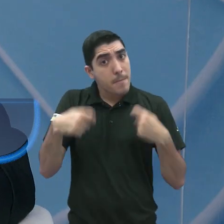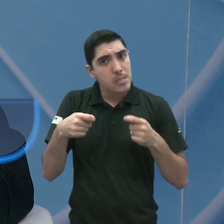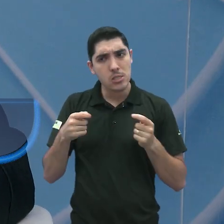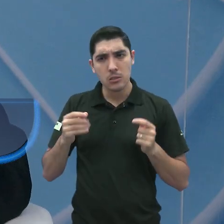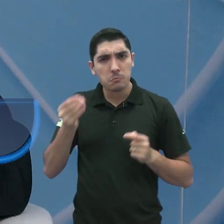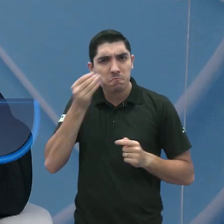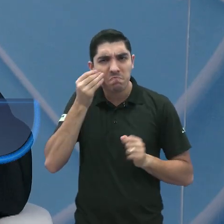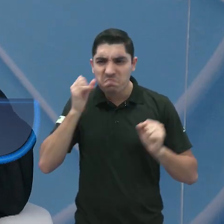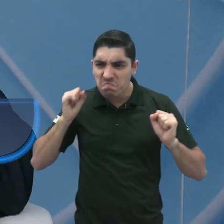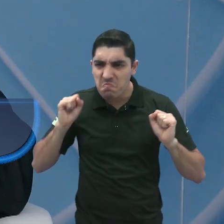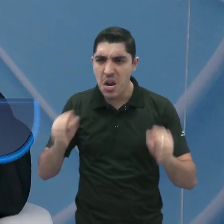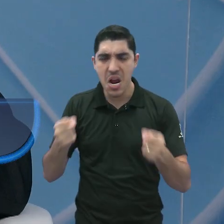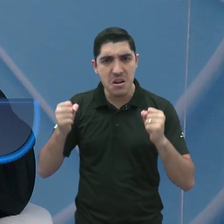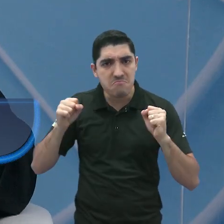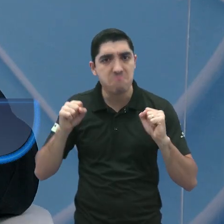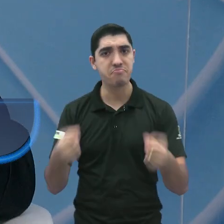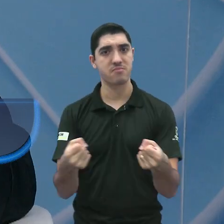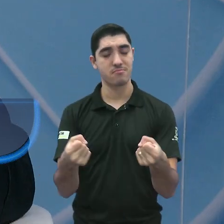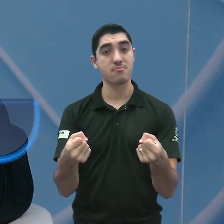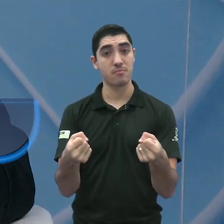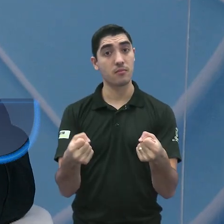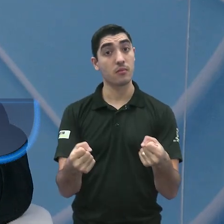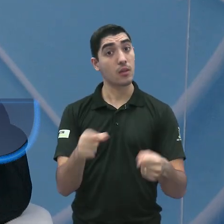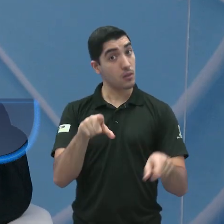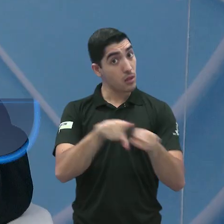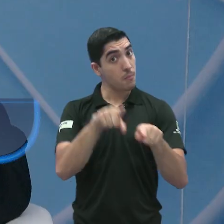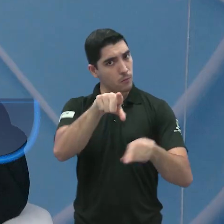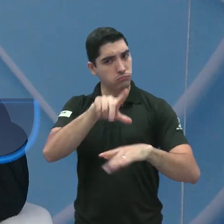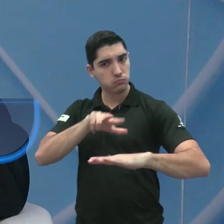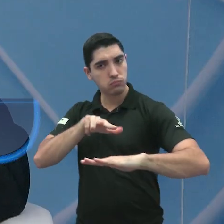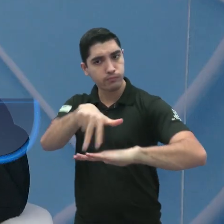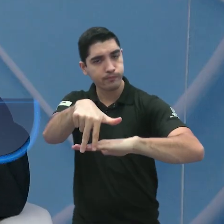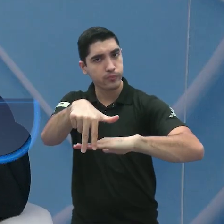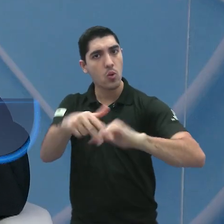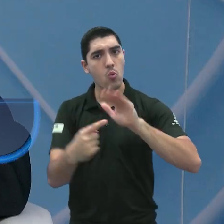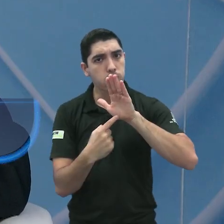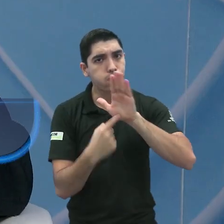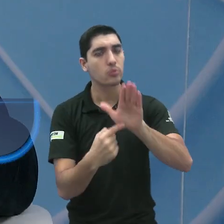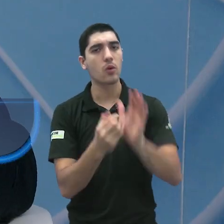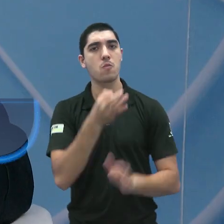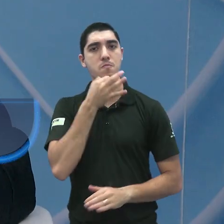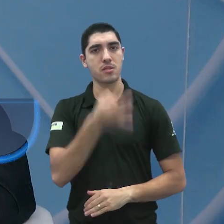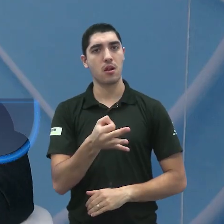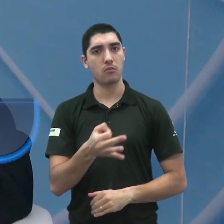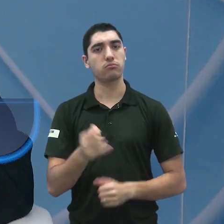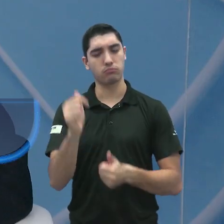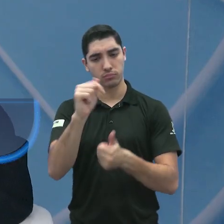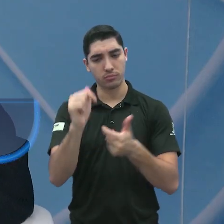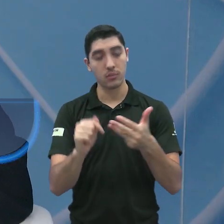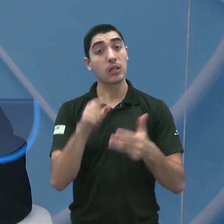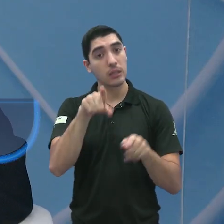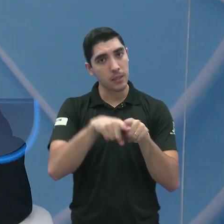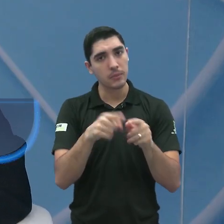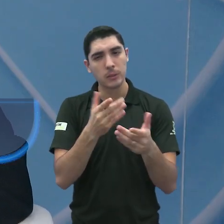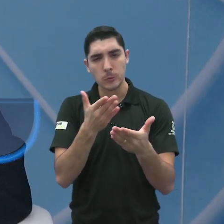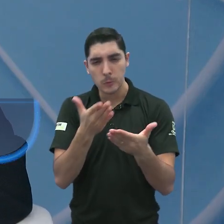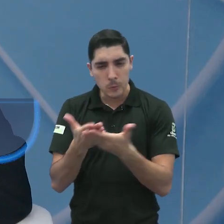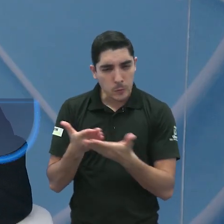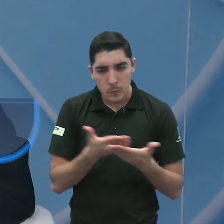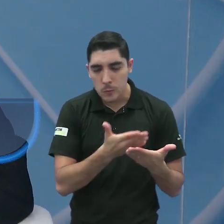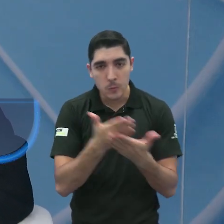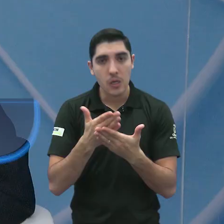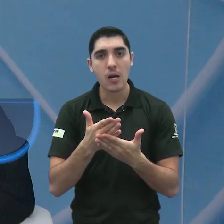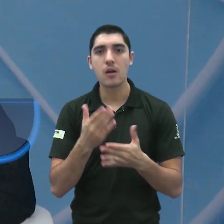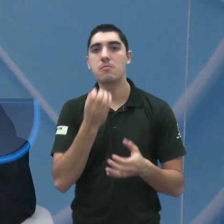lugar, se impõe à frente àquilo e só dê bons frutos, que a gente sabe que